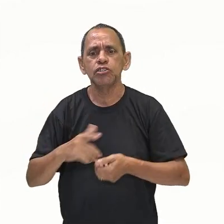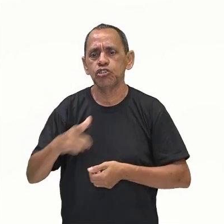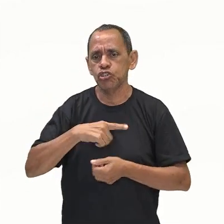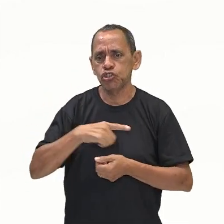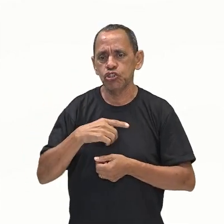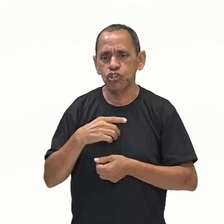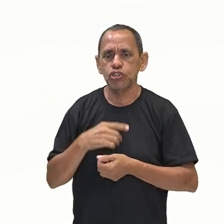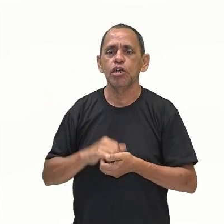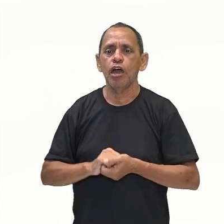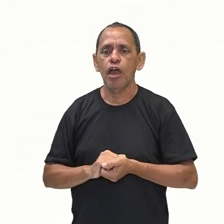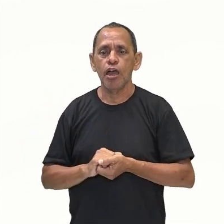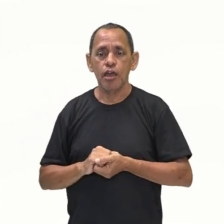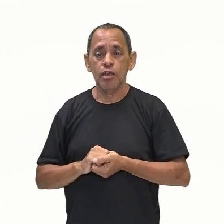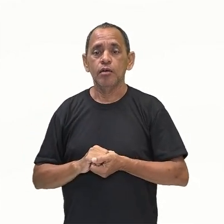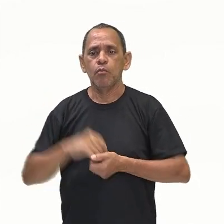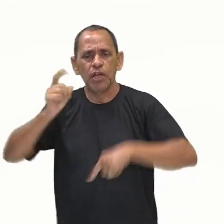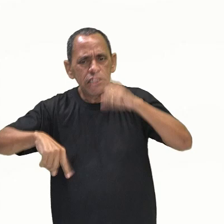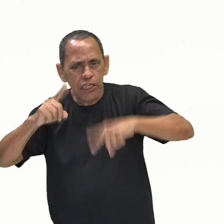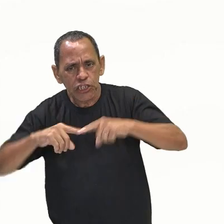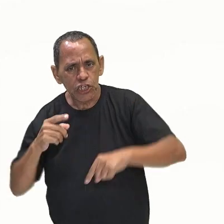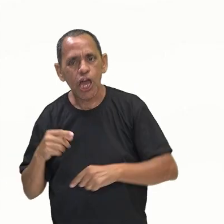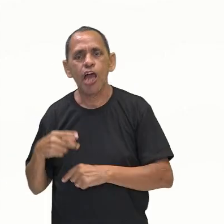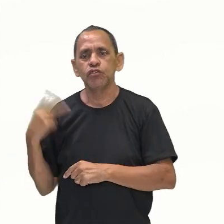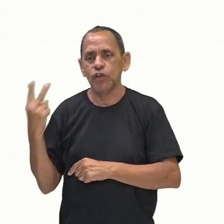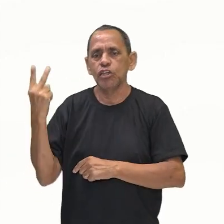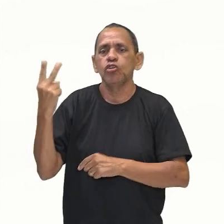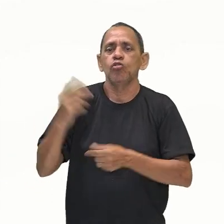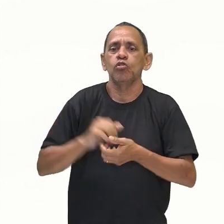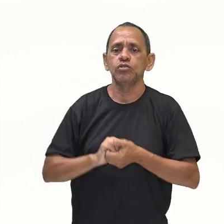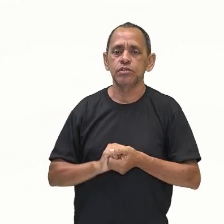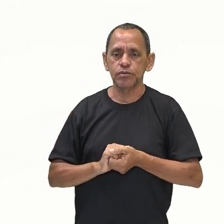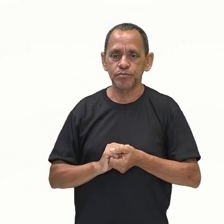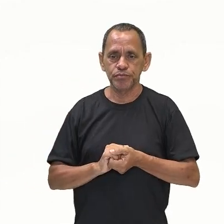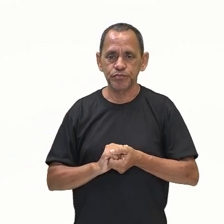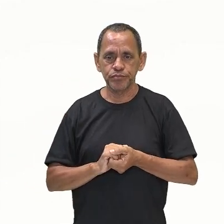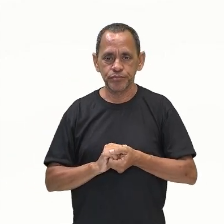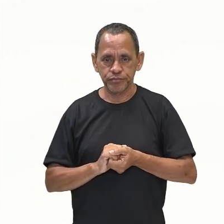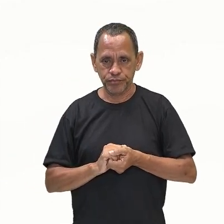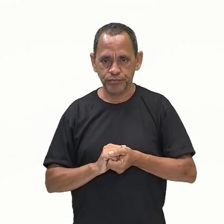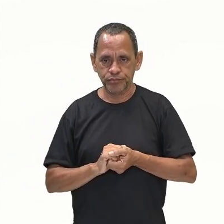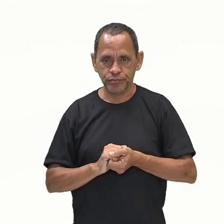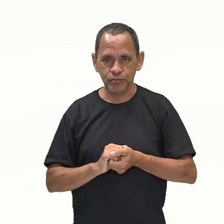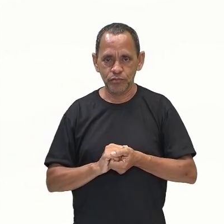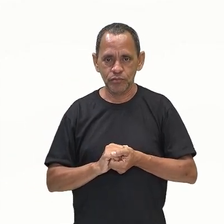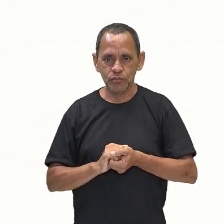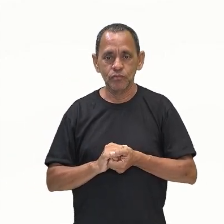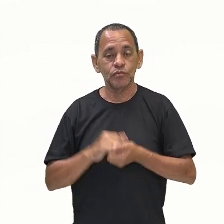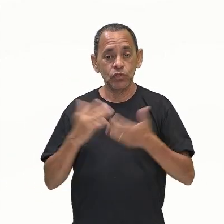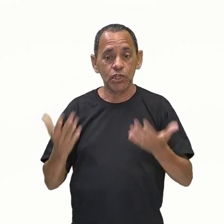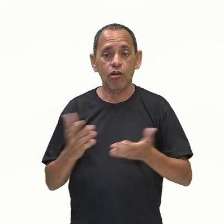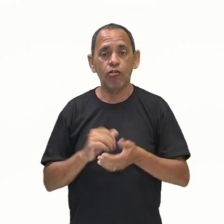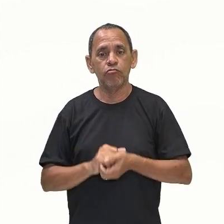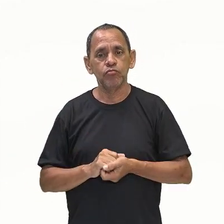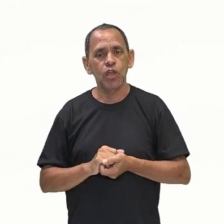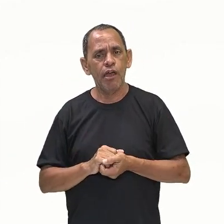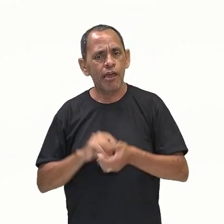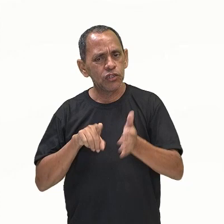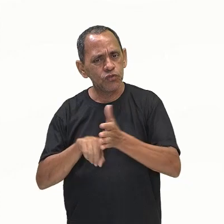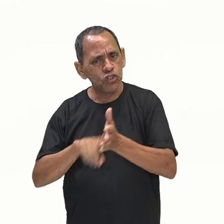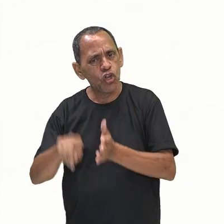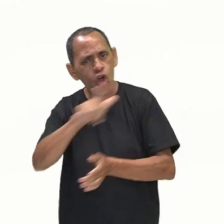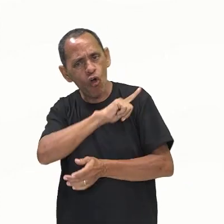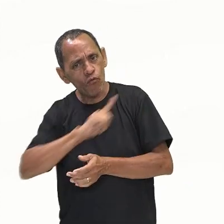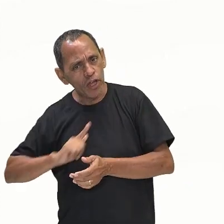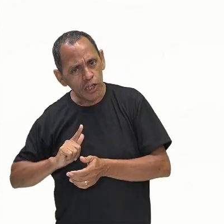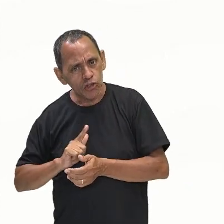essa famosa cidade toda feita de ouro, o Eldorado. Então aí o Gonzalo Pizarro, na época governador de Quito,